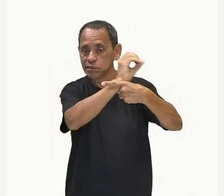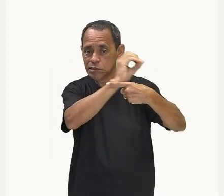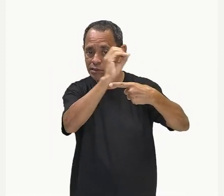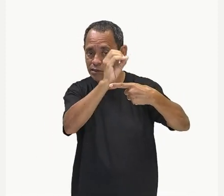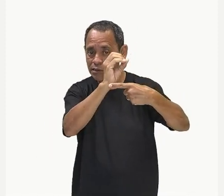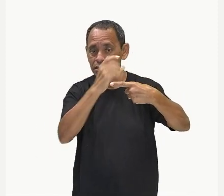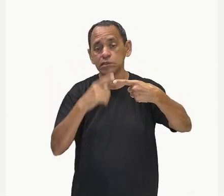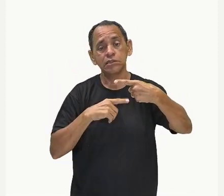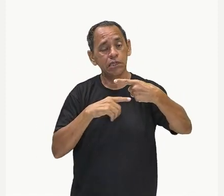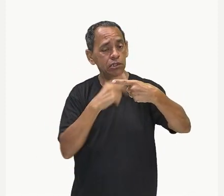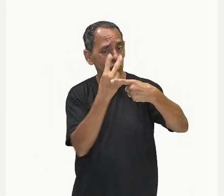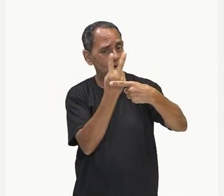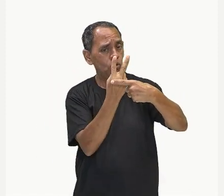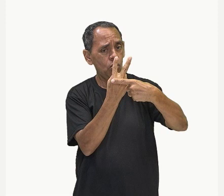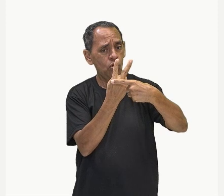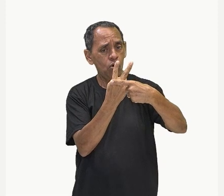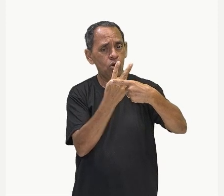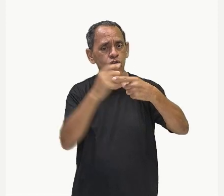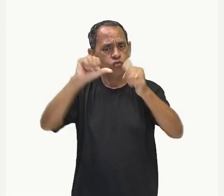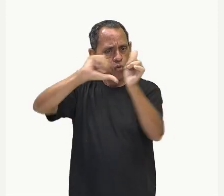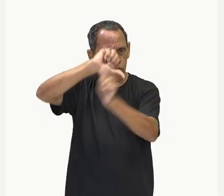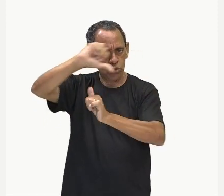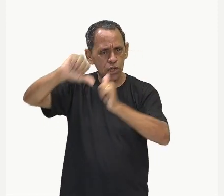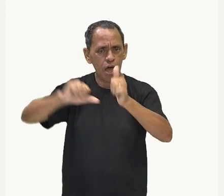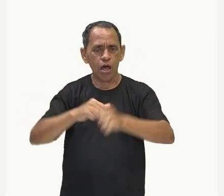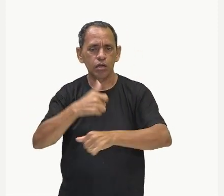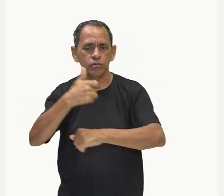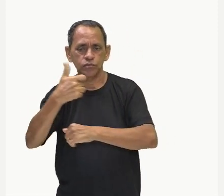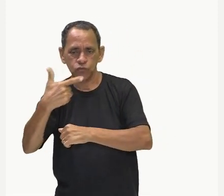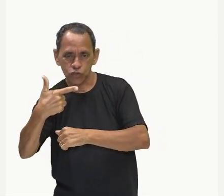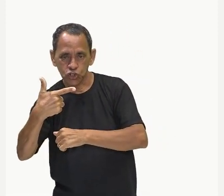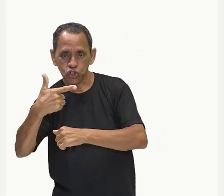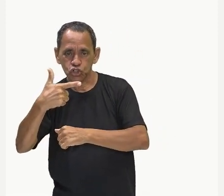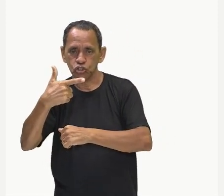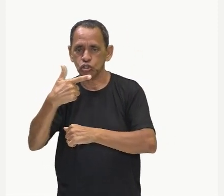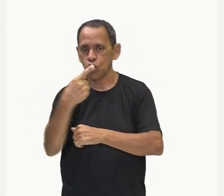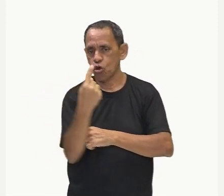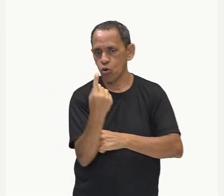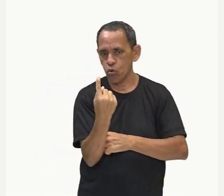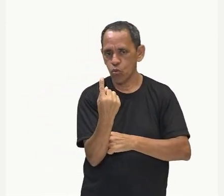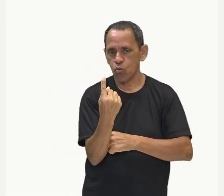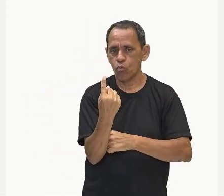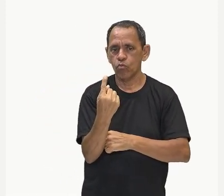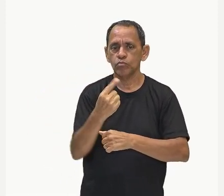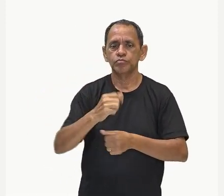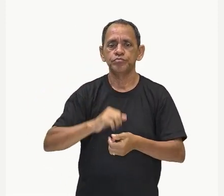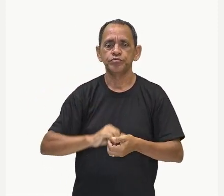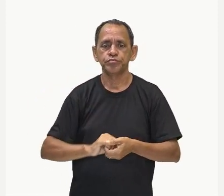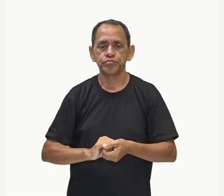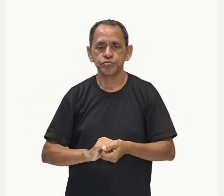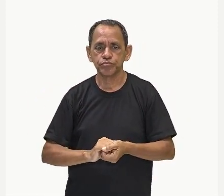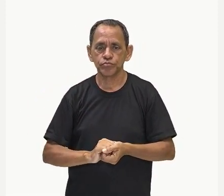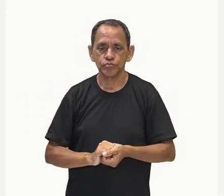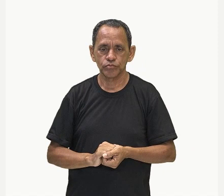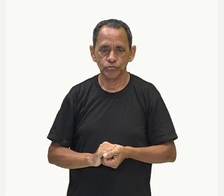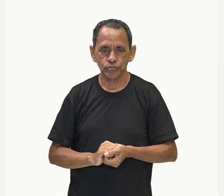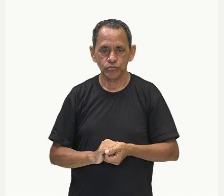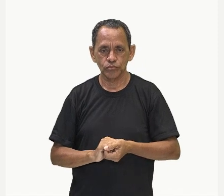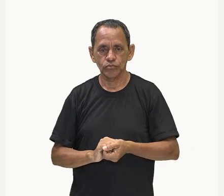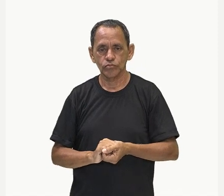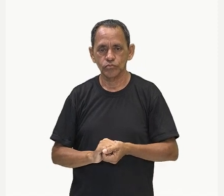Ok? E agora eu vou ver de acordo com o meu número do denominador. 2 zeros significa que o meu número vai